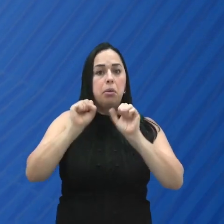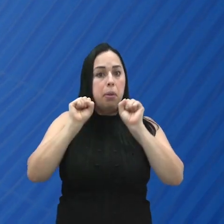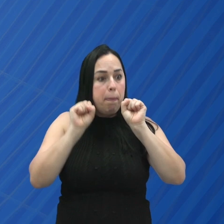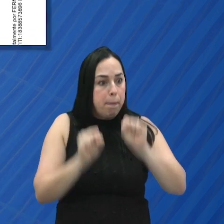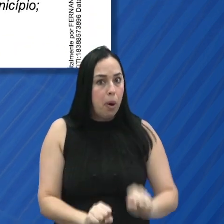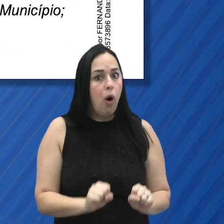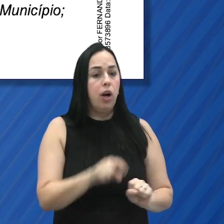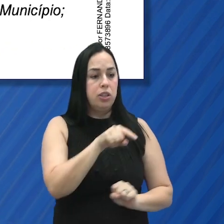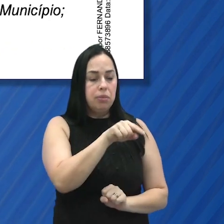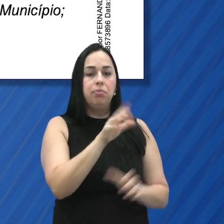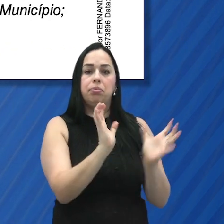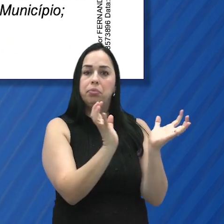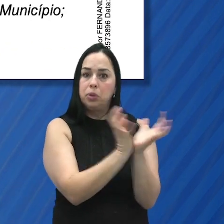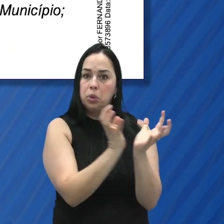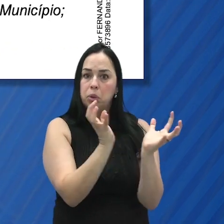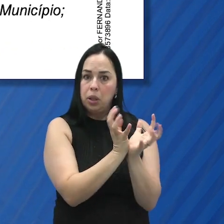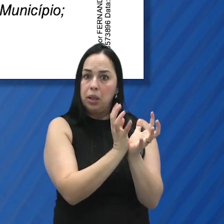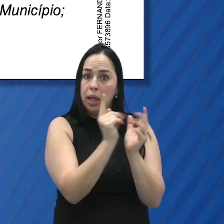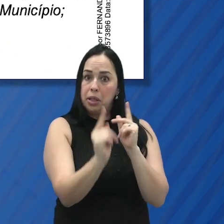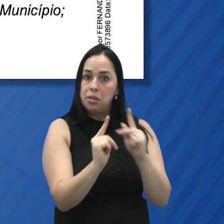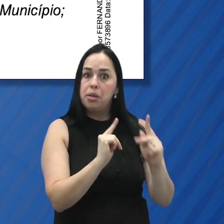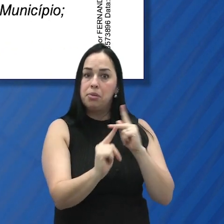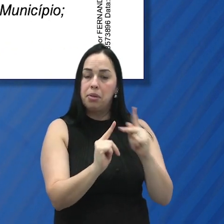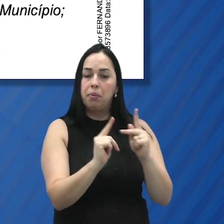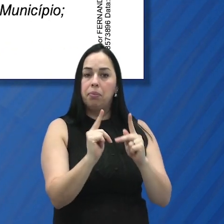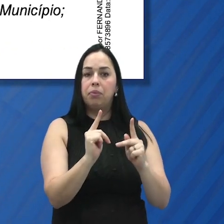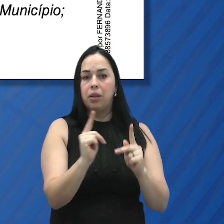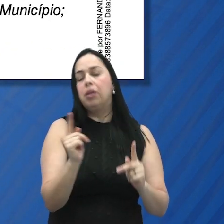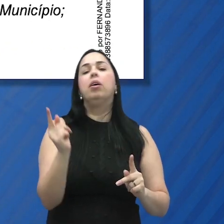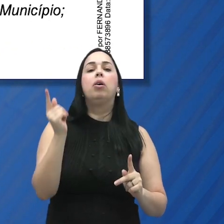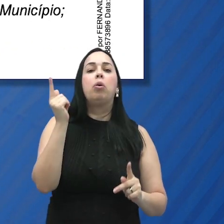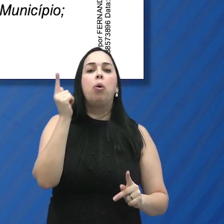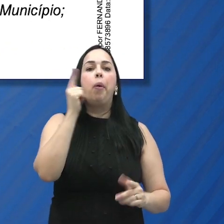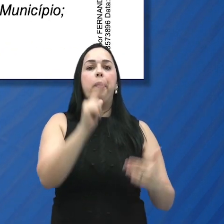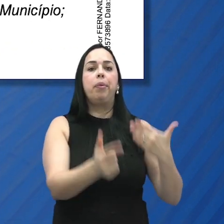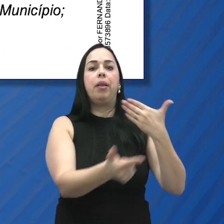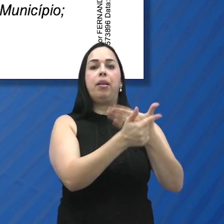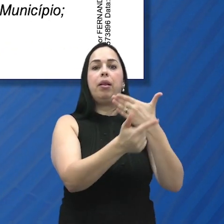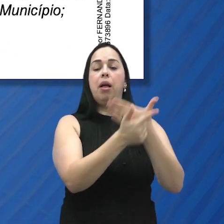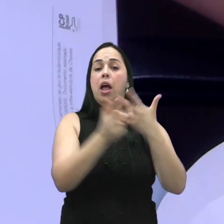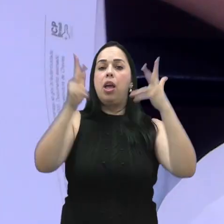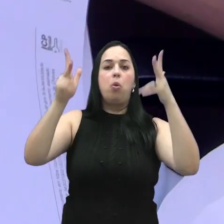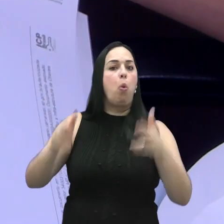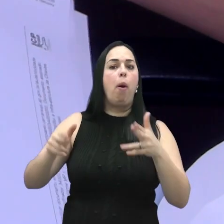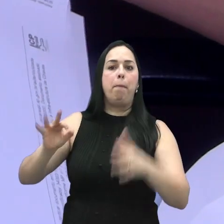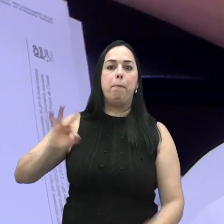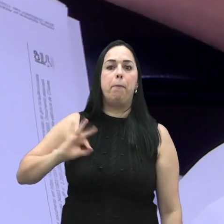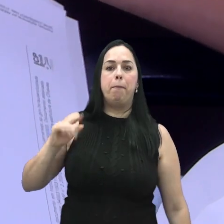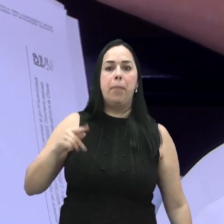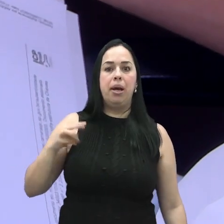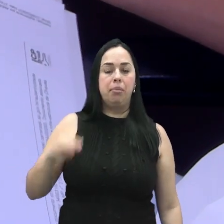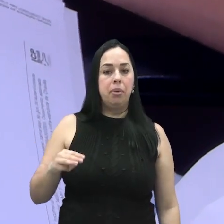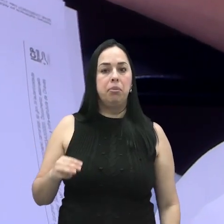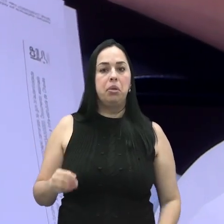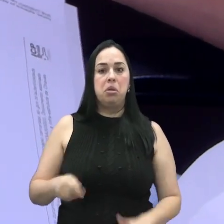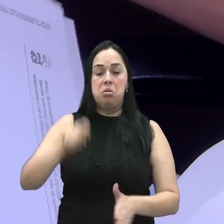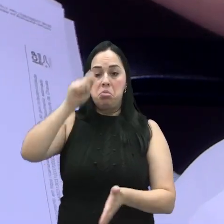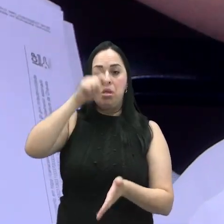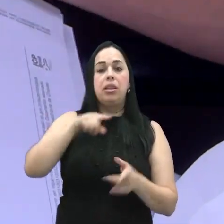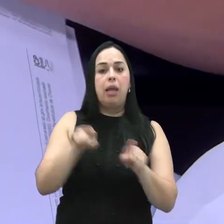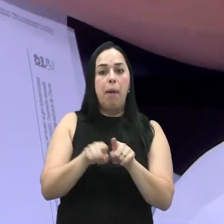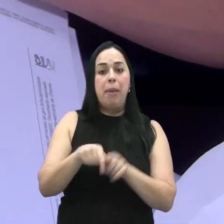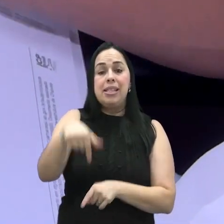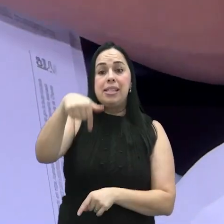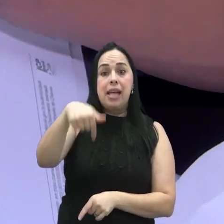os agentes da Guarda Civil do município tenham atribuições de polícia. A matéria, assinada por